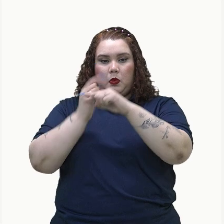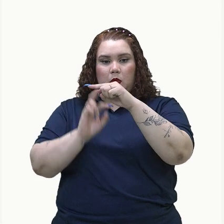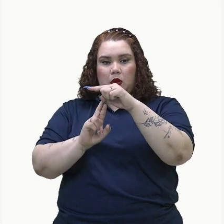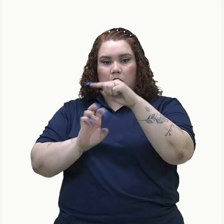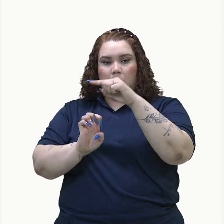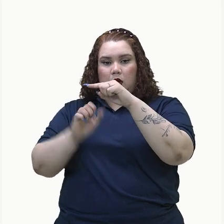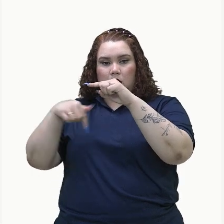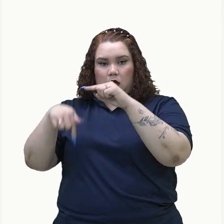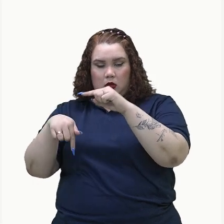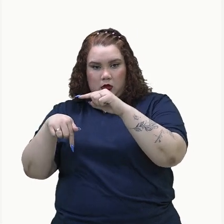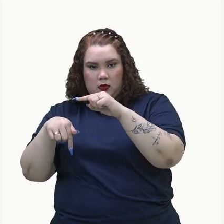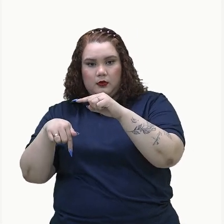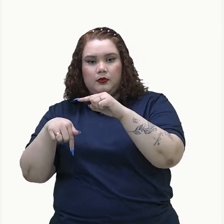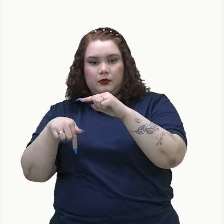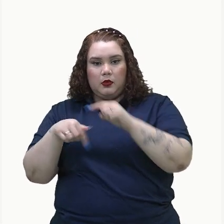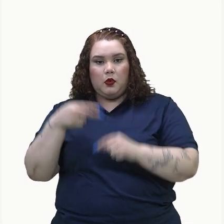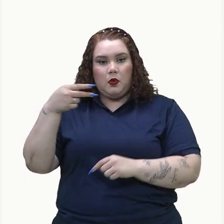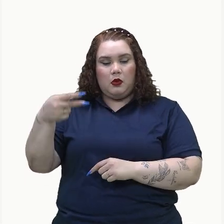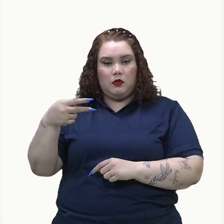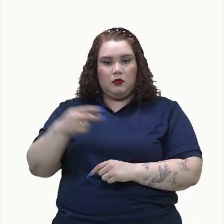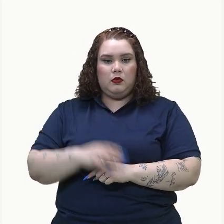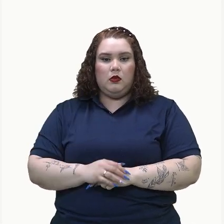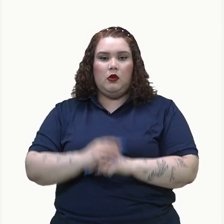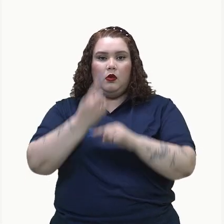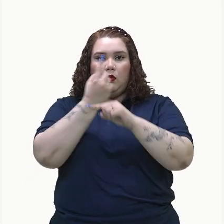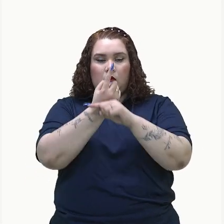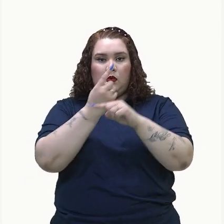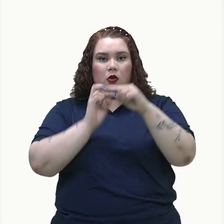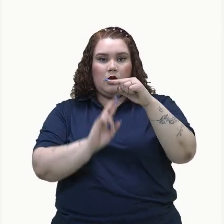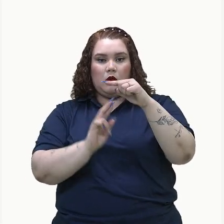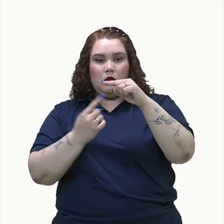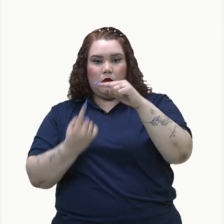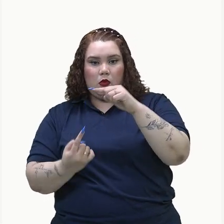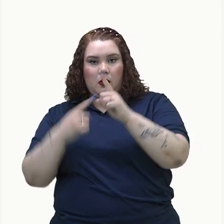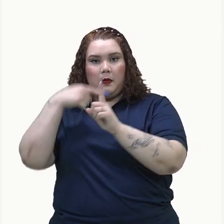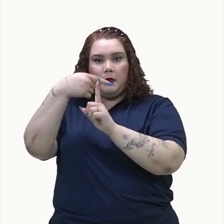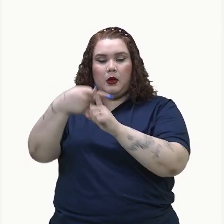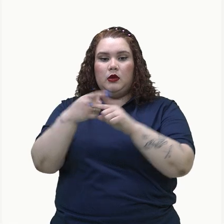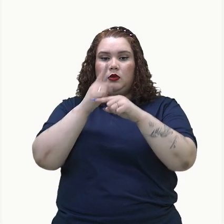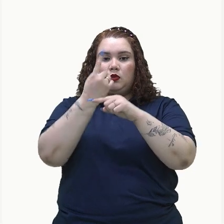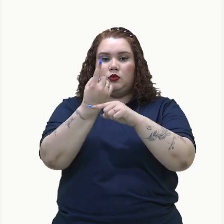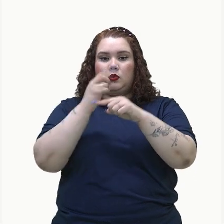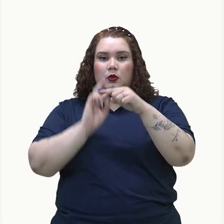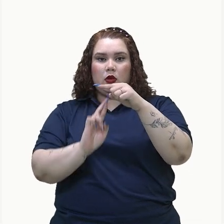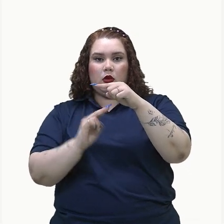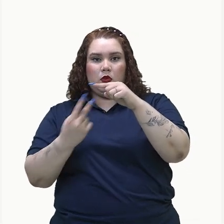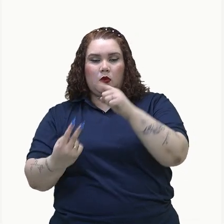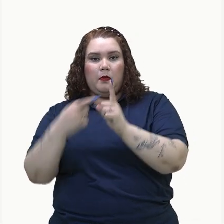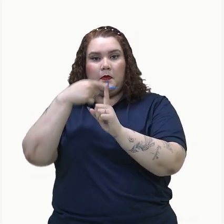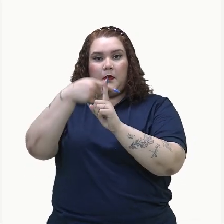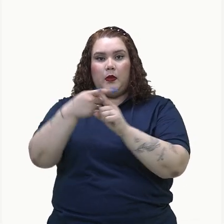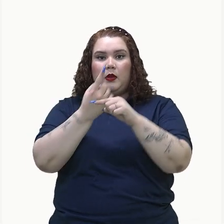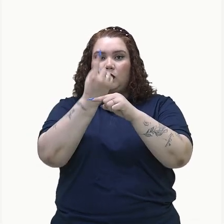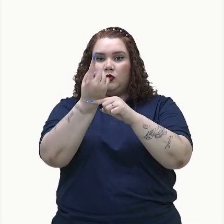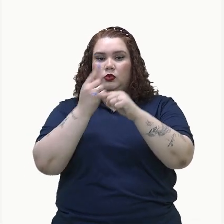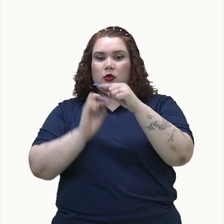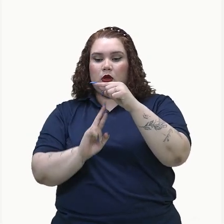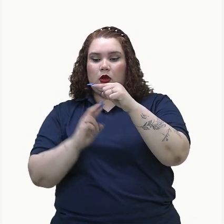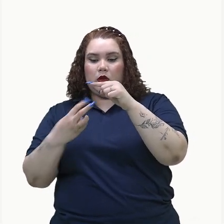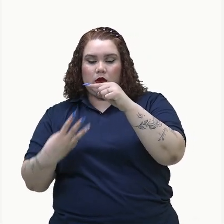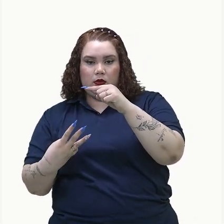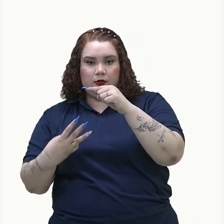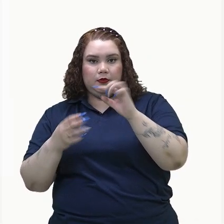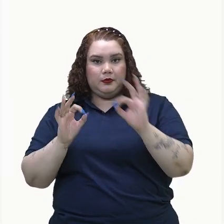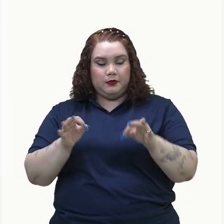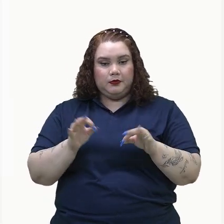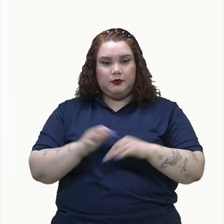inverso da resistência equivalente, é igual a 1 sobre R1 mais 1 sobre R2 mais 1 sobre R3. E aqui